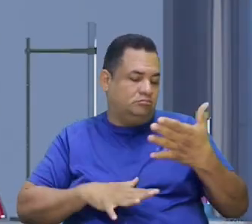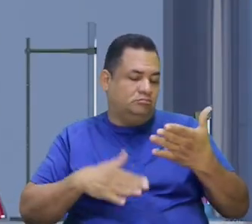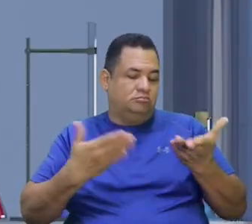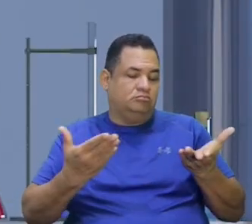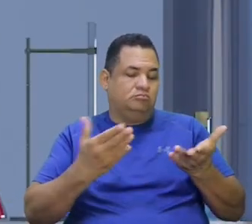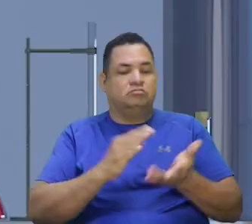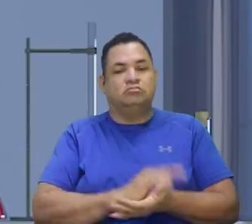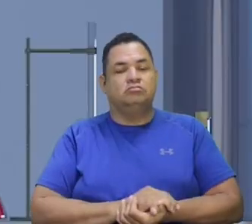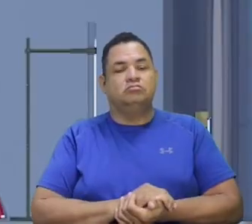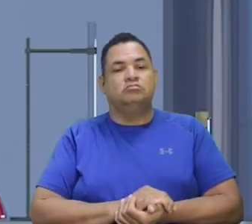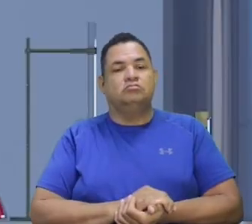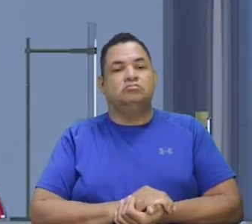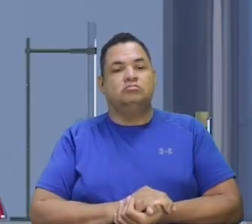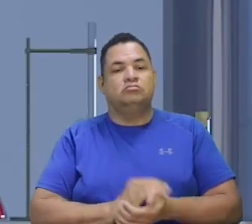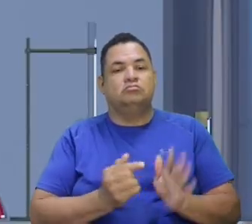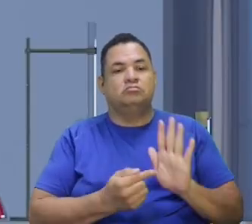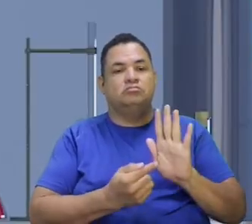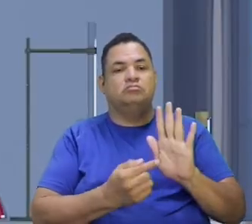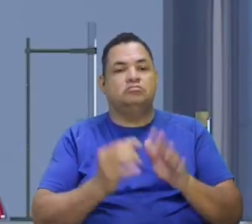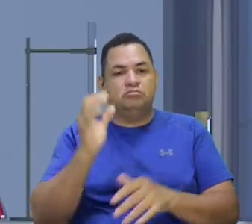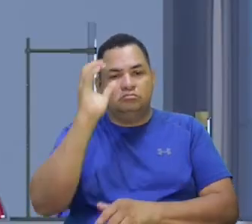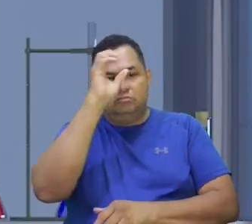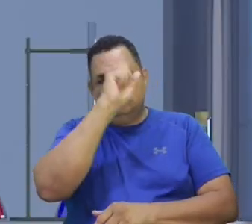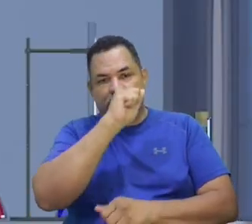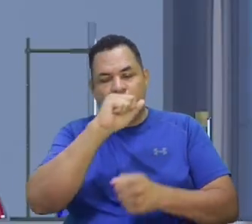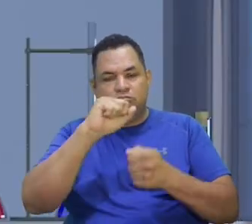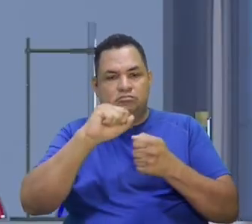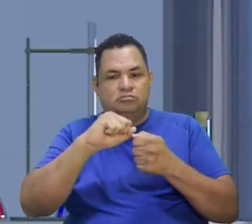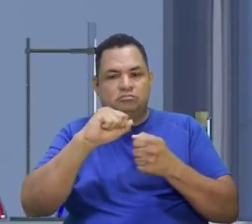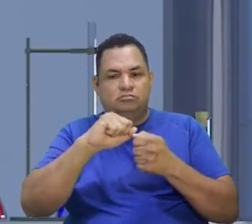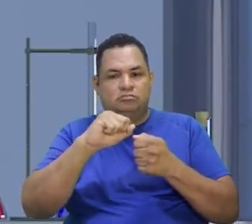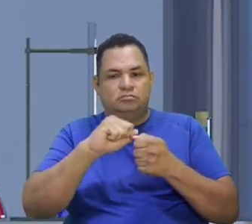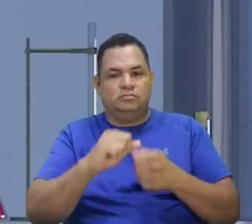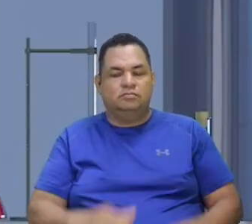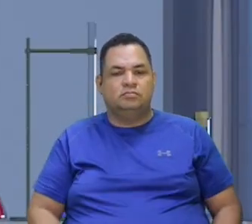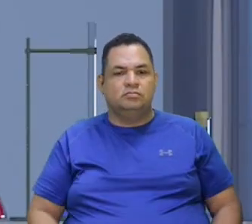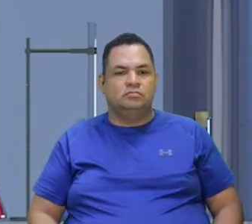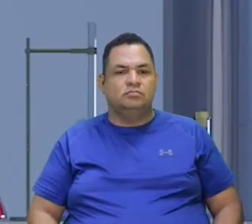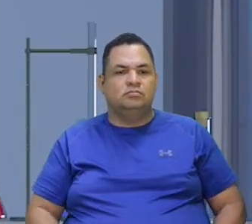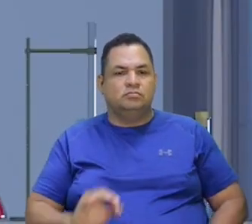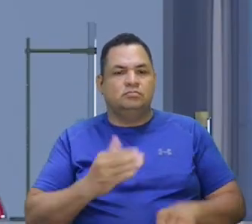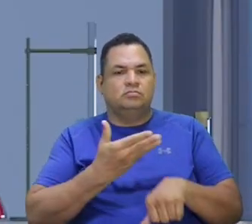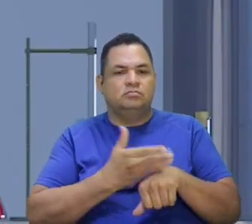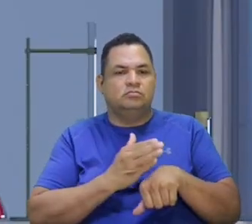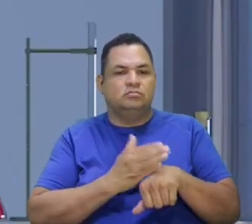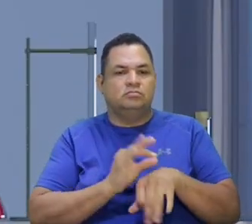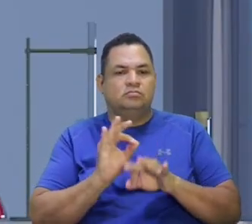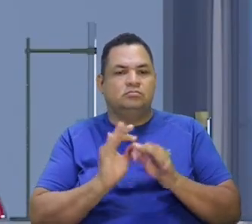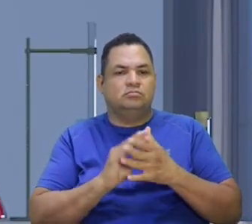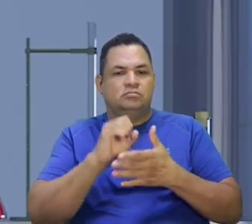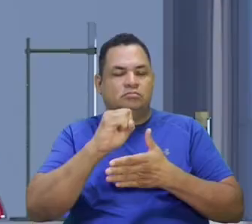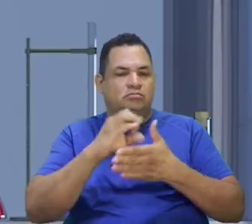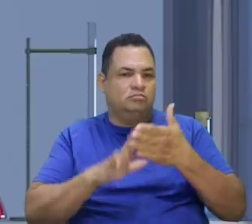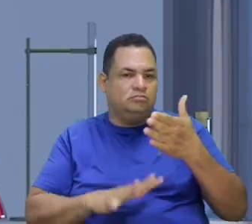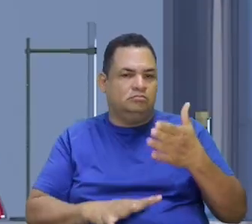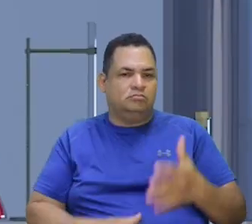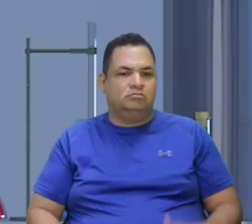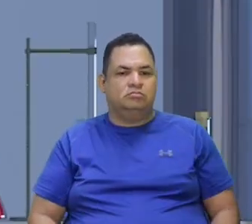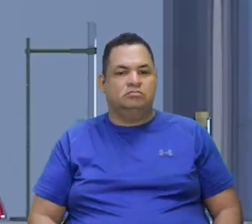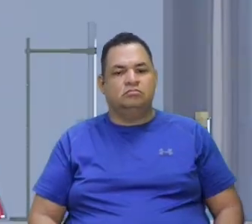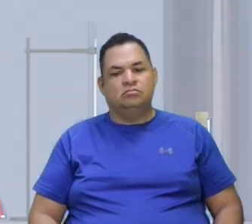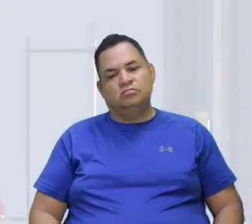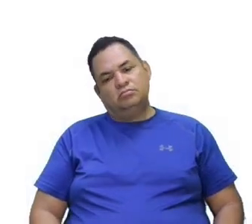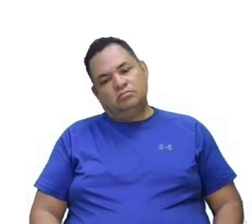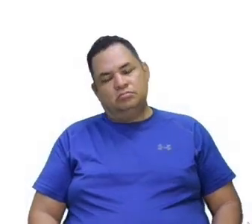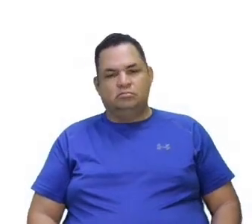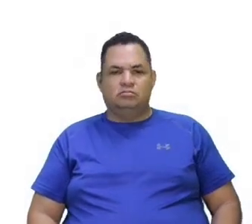essa distribuição, a gente trouxe o nosso Aprender Fazendo para a gente praticar essas atividades. Então vamos lá no